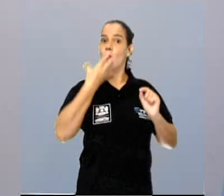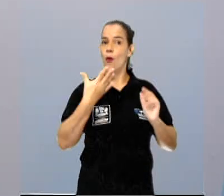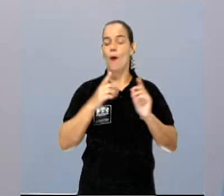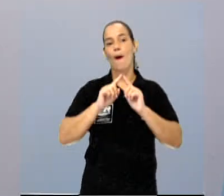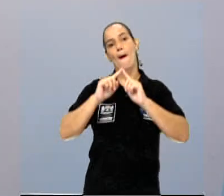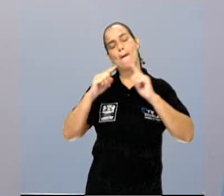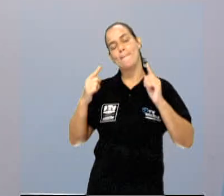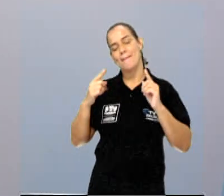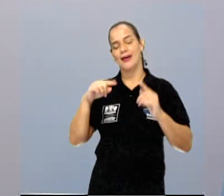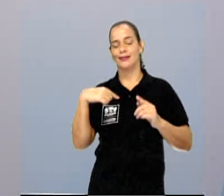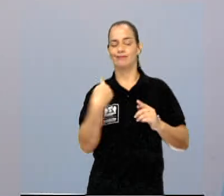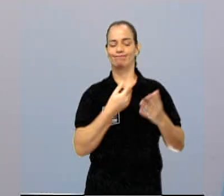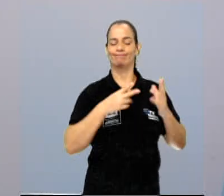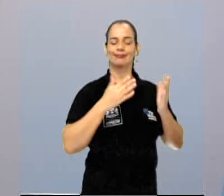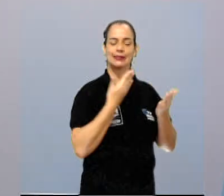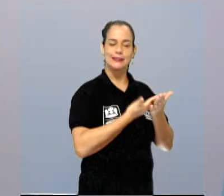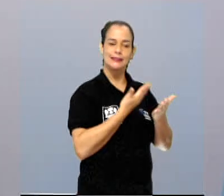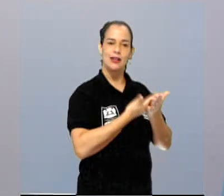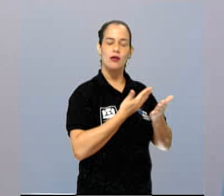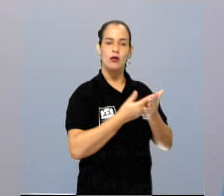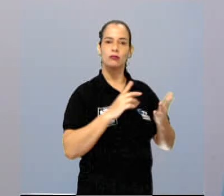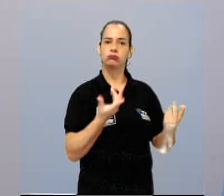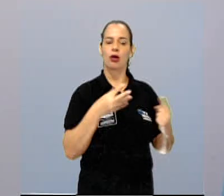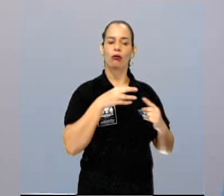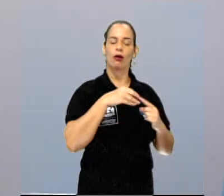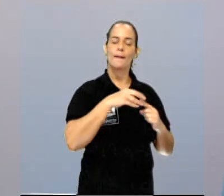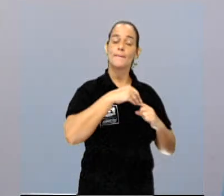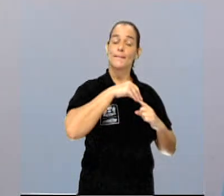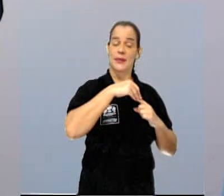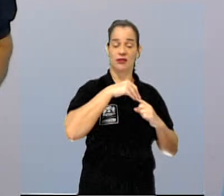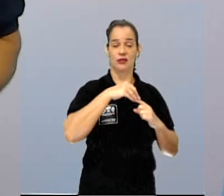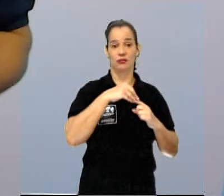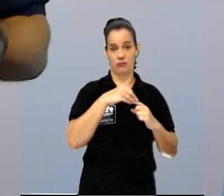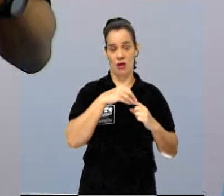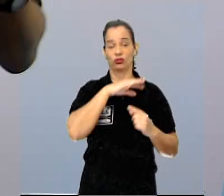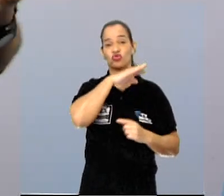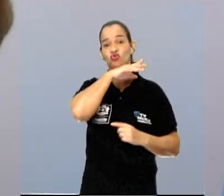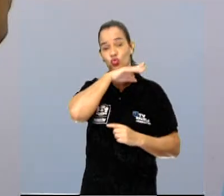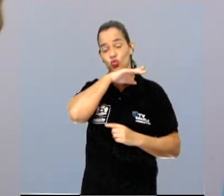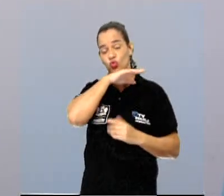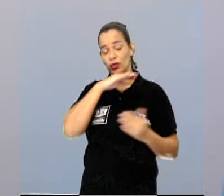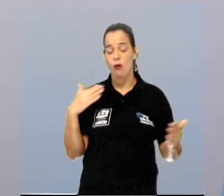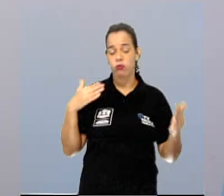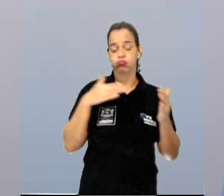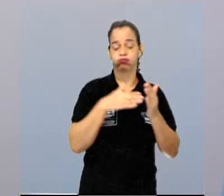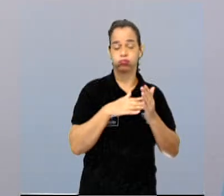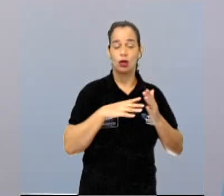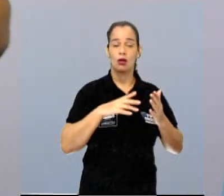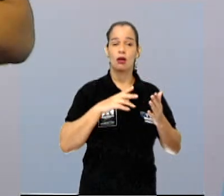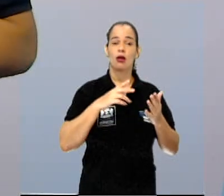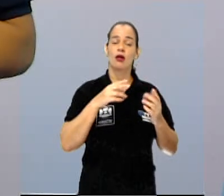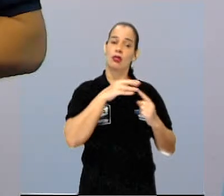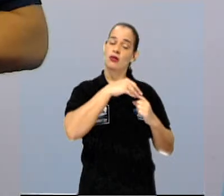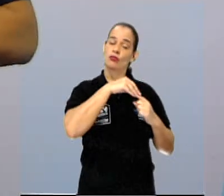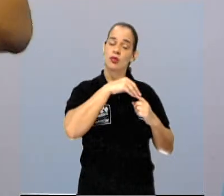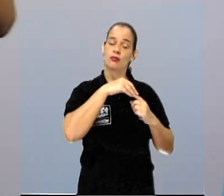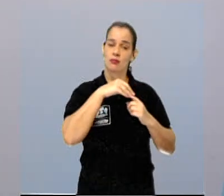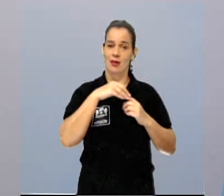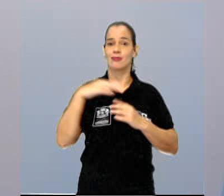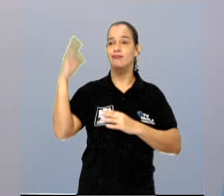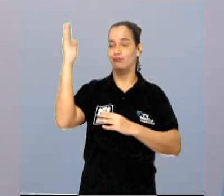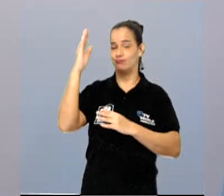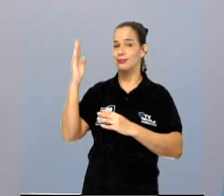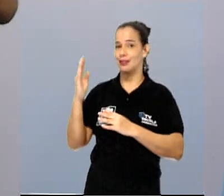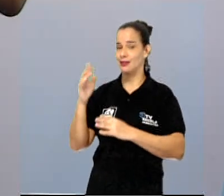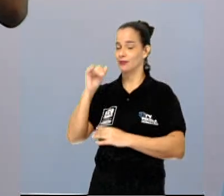sobre os principais impactos, as principais ameaças negativas nas principais paisagens brasileiras. E eu